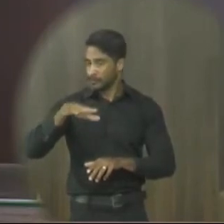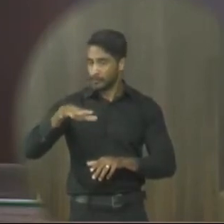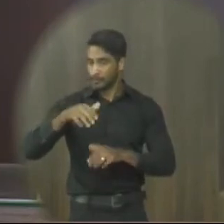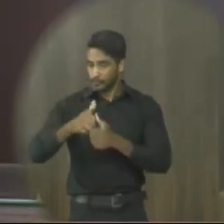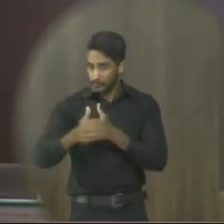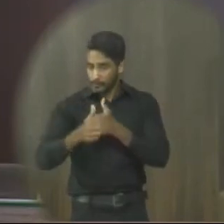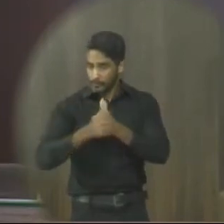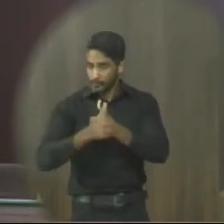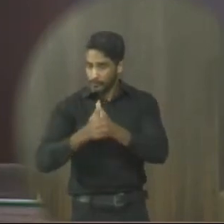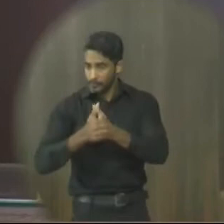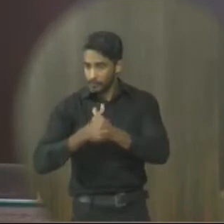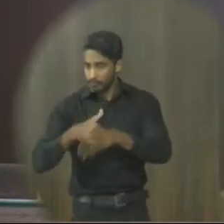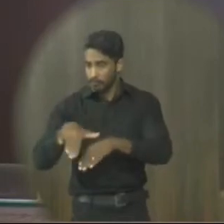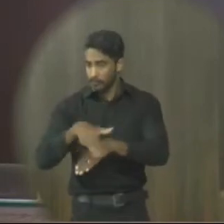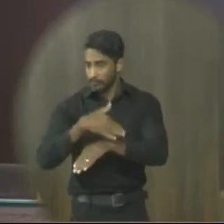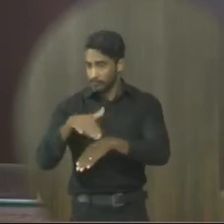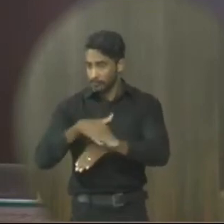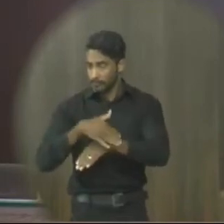as ruas